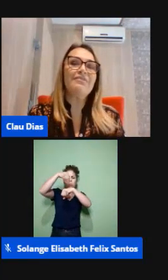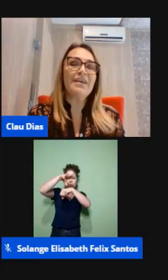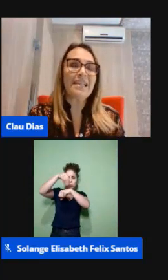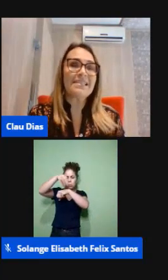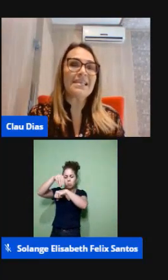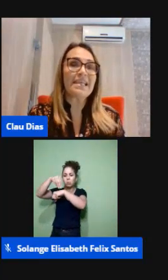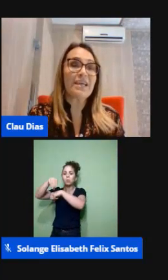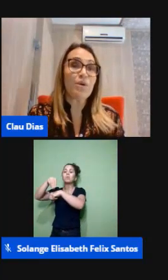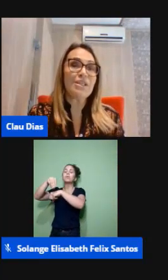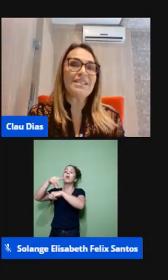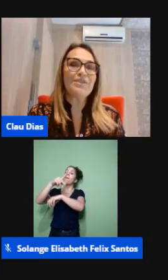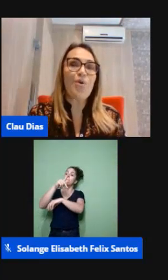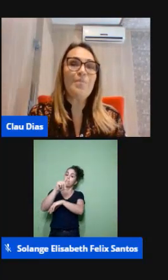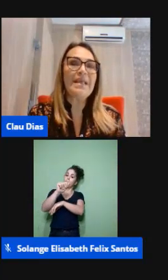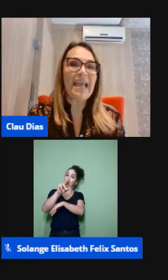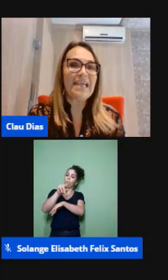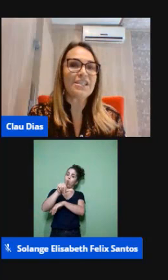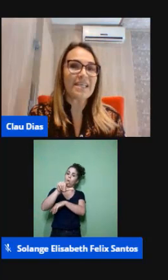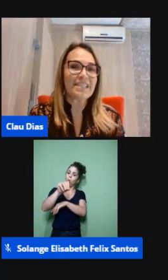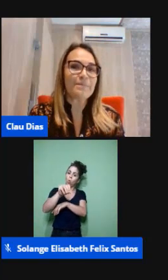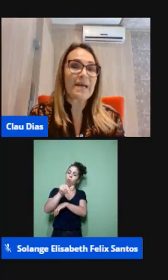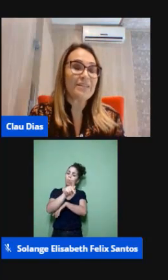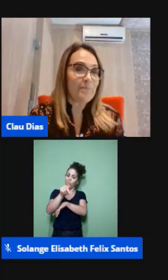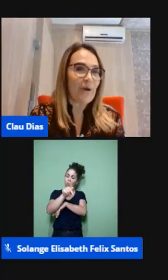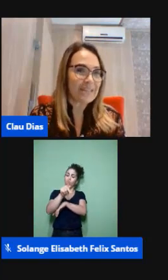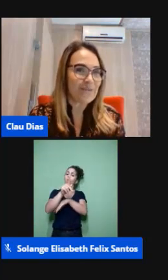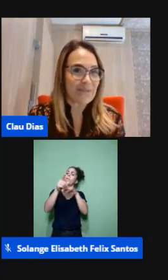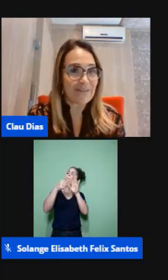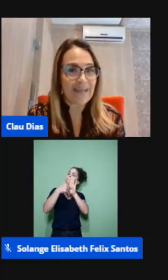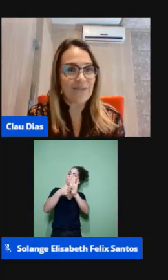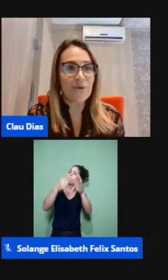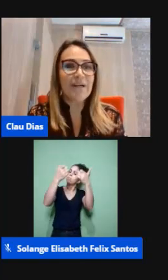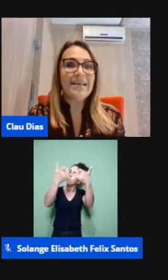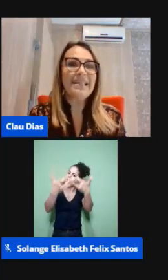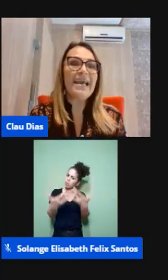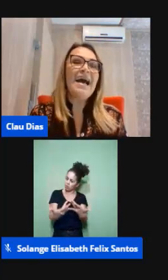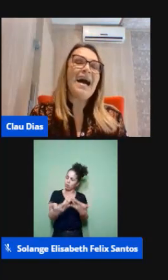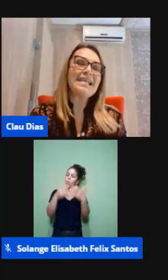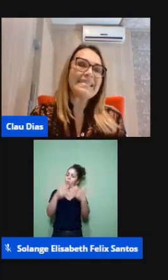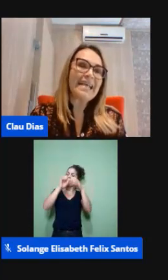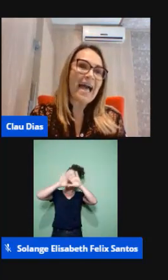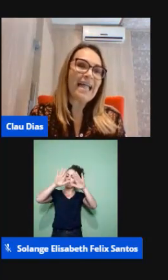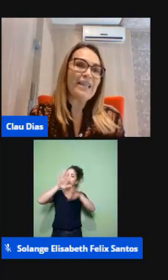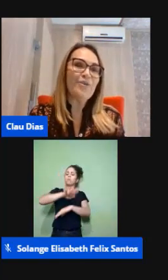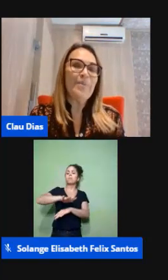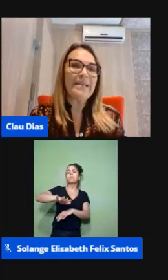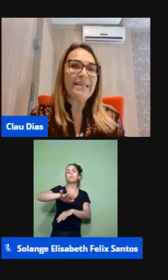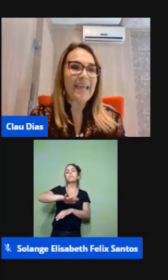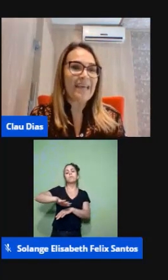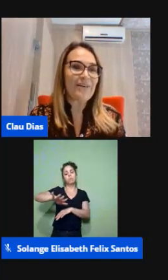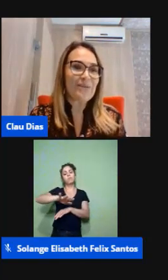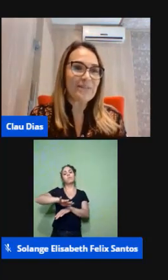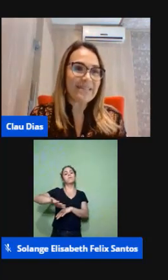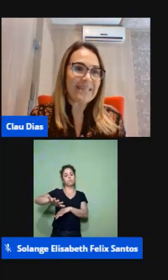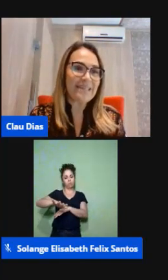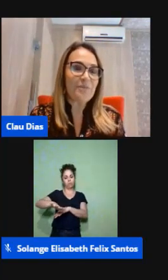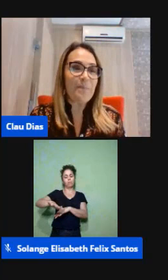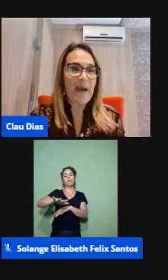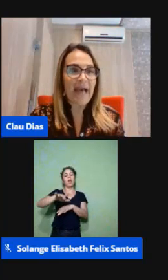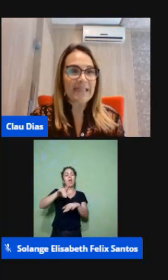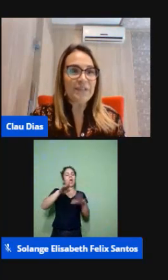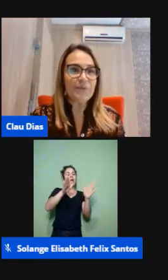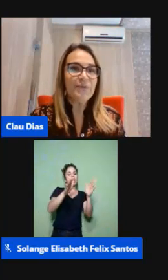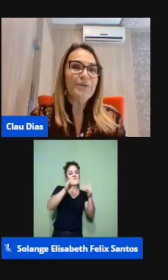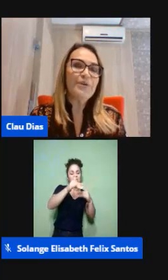Paulo Fock ele vai trazer, né, que quando a gente compreende que esse espaço ele pode ser outro educador, né? A sala, o banheiro, a cozinha,